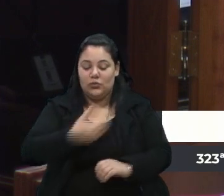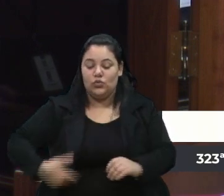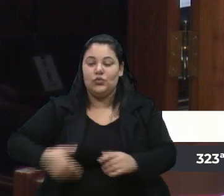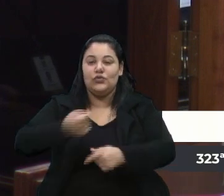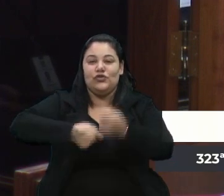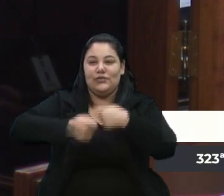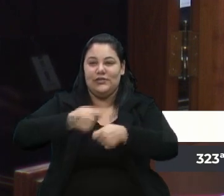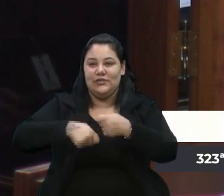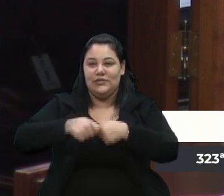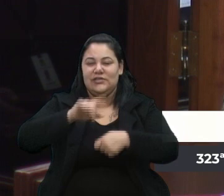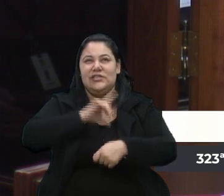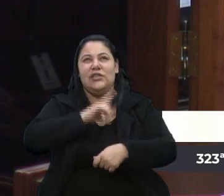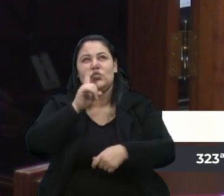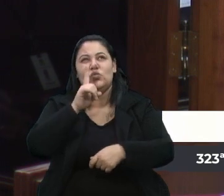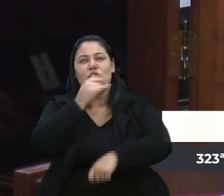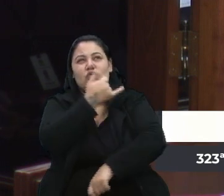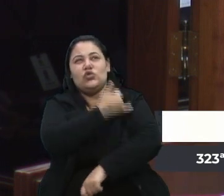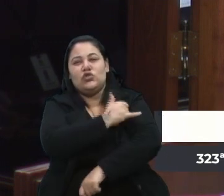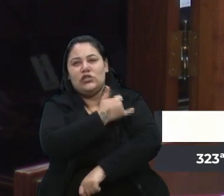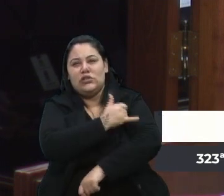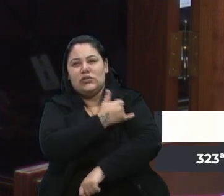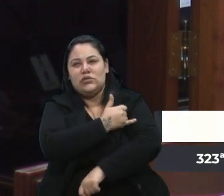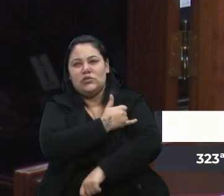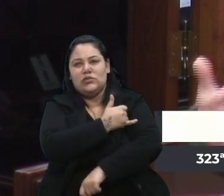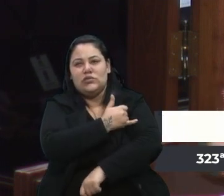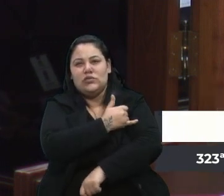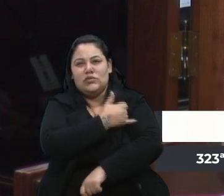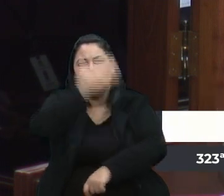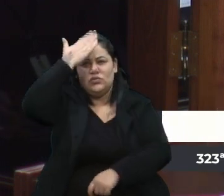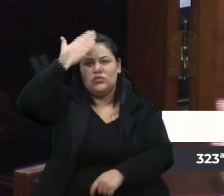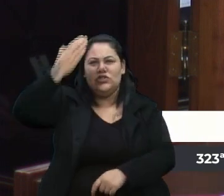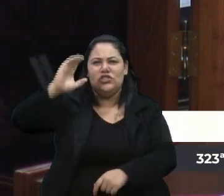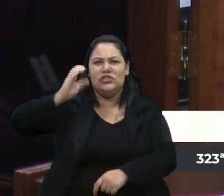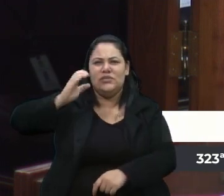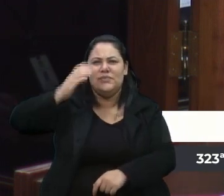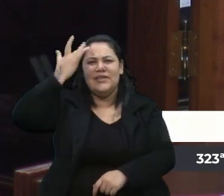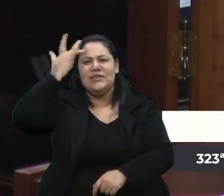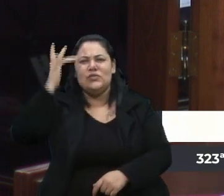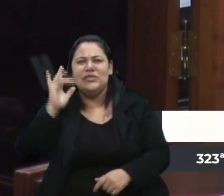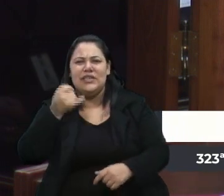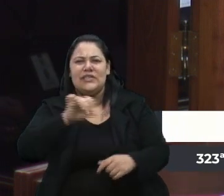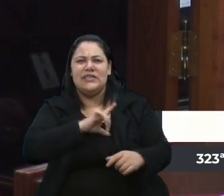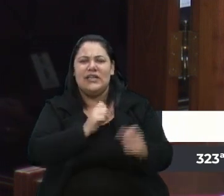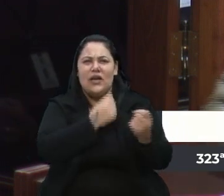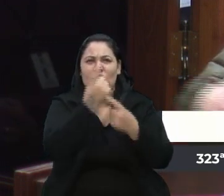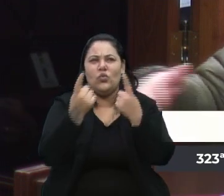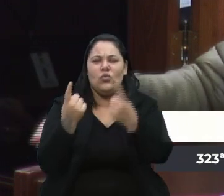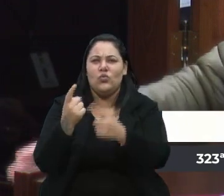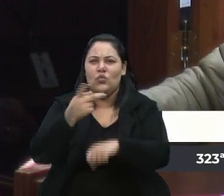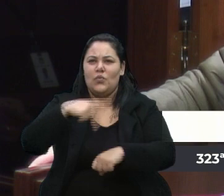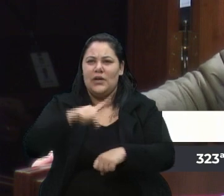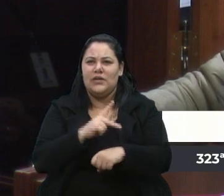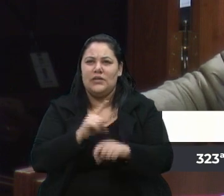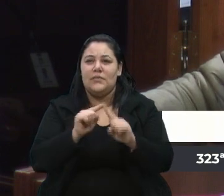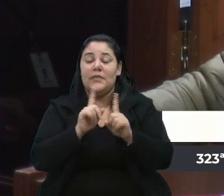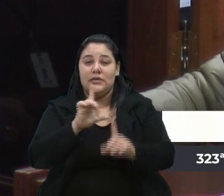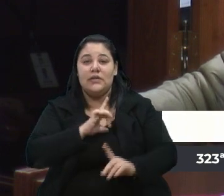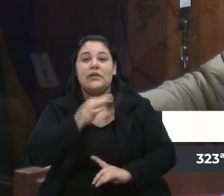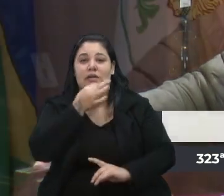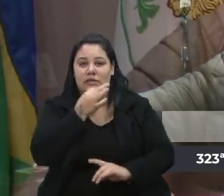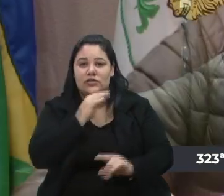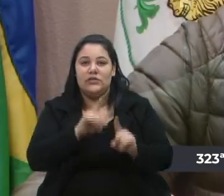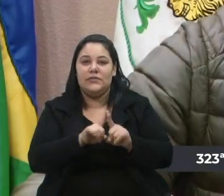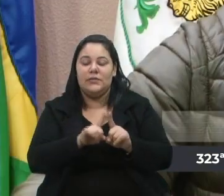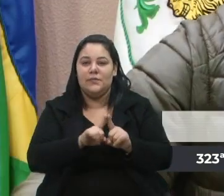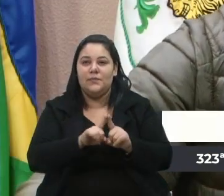tem um no Rio de Janeiro tem um em Curitiba não sei se tem mais algum outro lugar do país e tem em Caxias do Sul